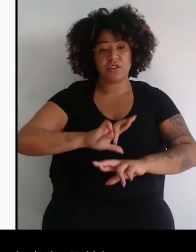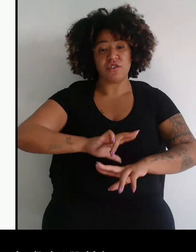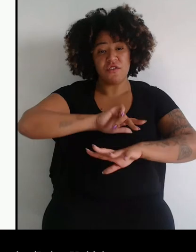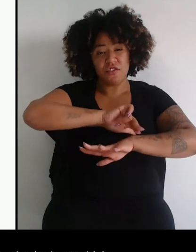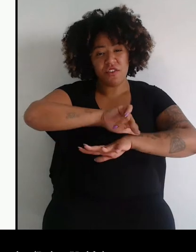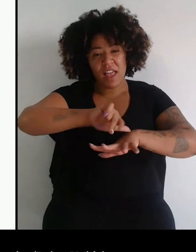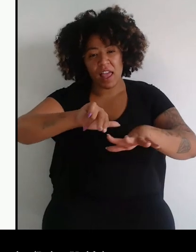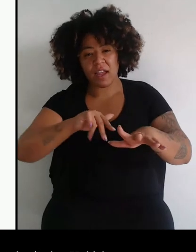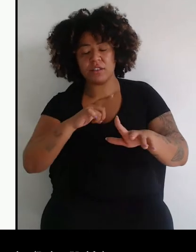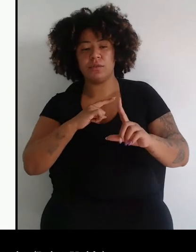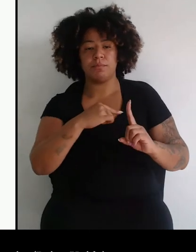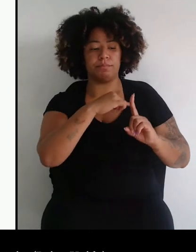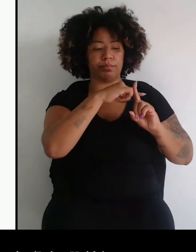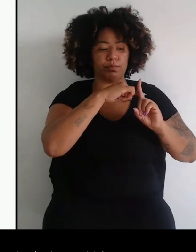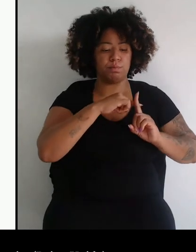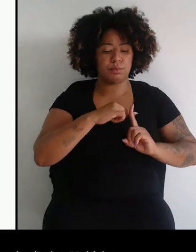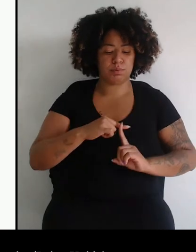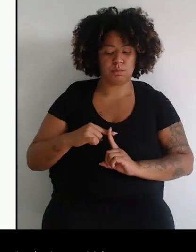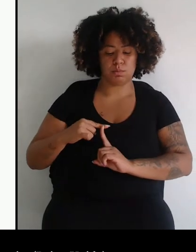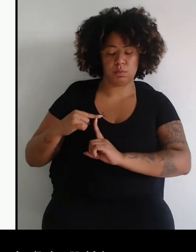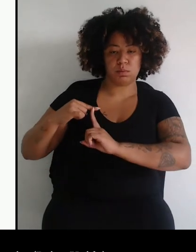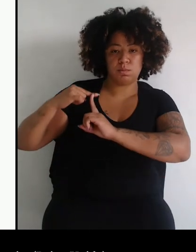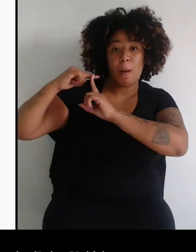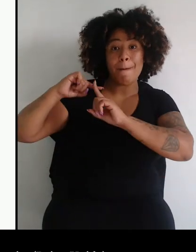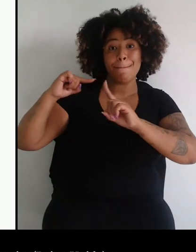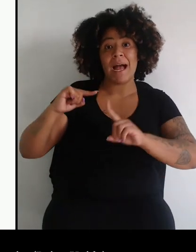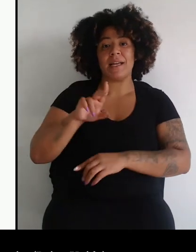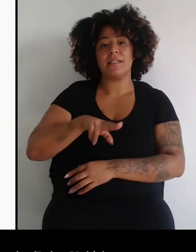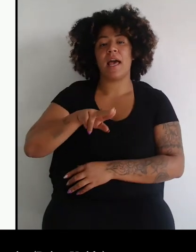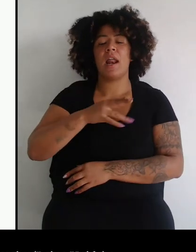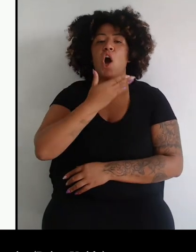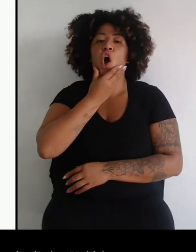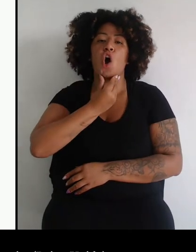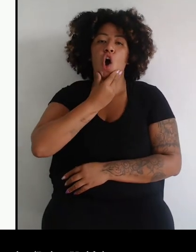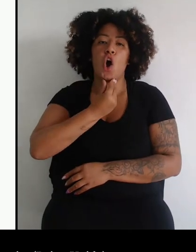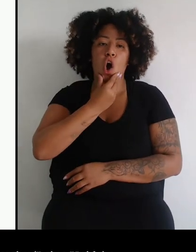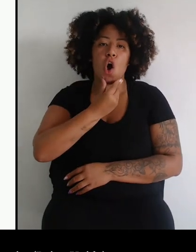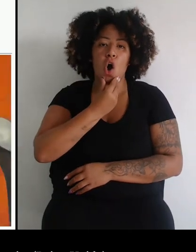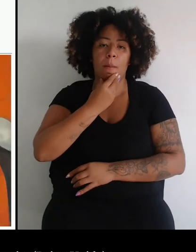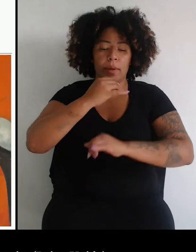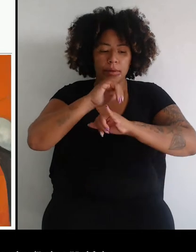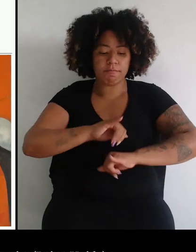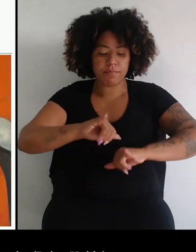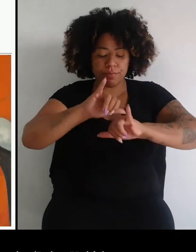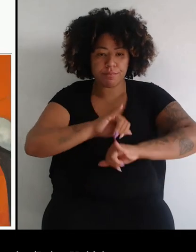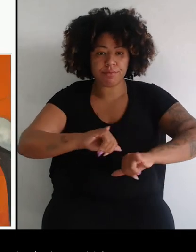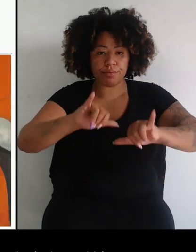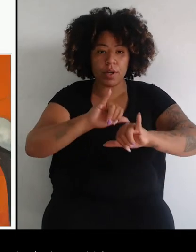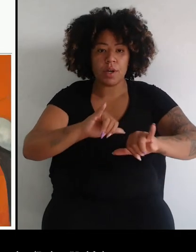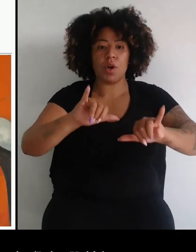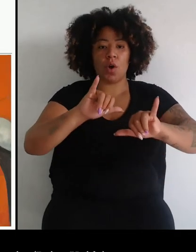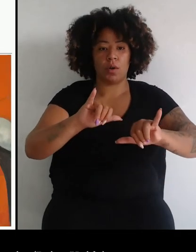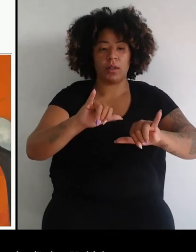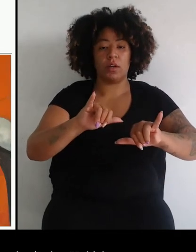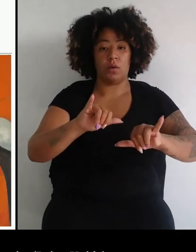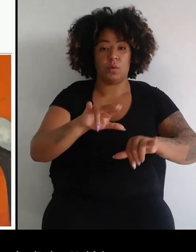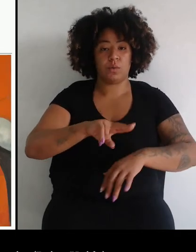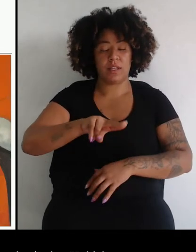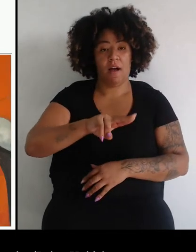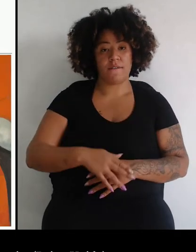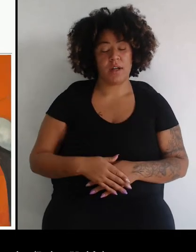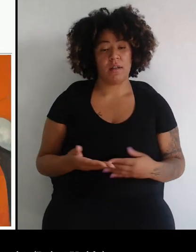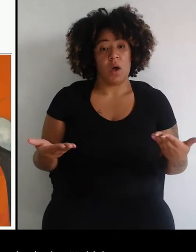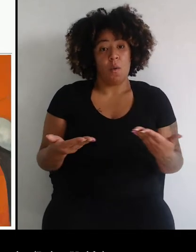entanto que eram homens pregados sem muitas roupas afinal de contas passamos então